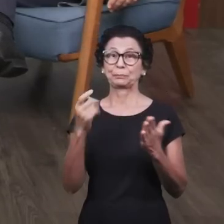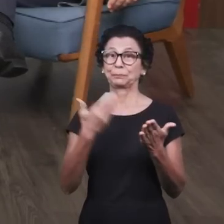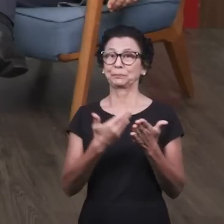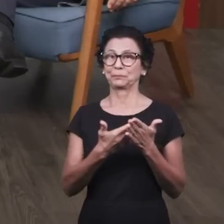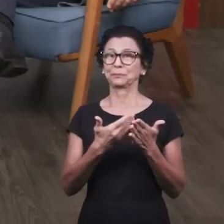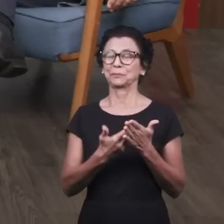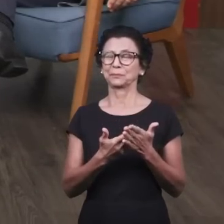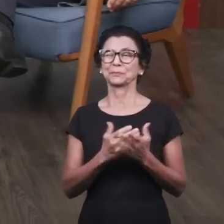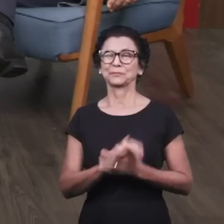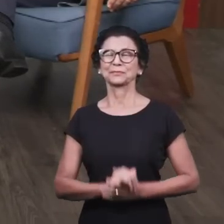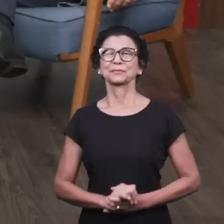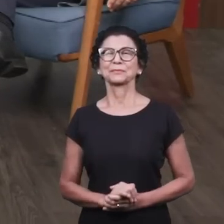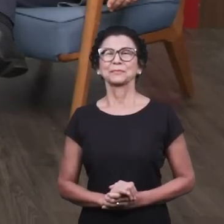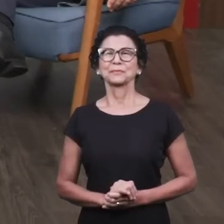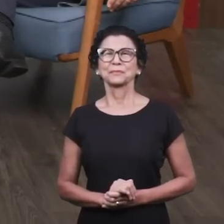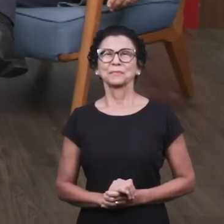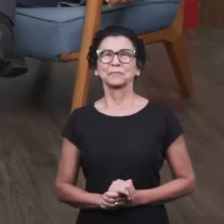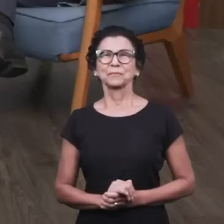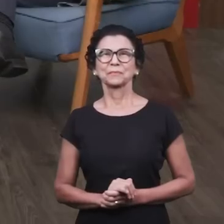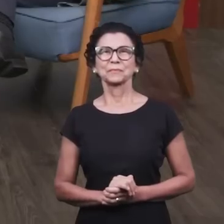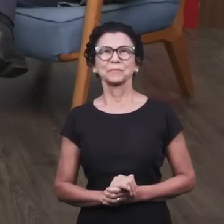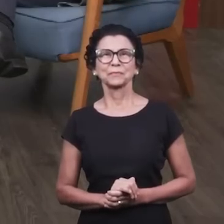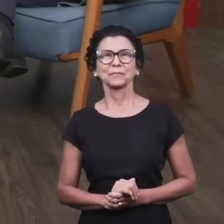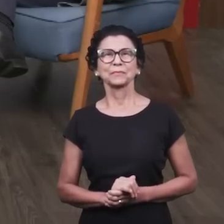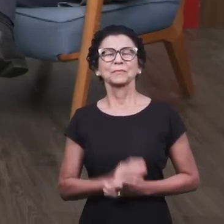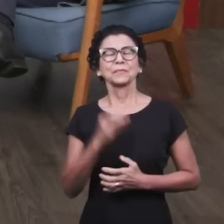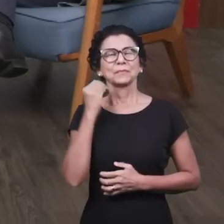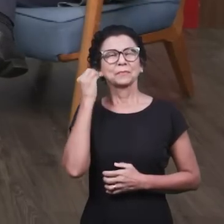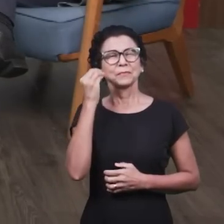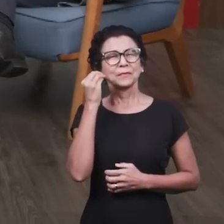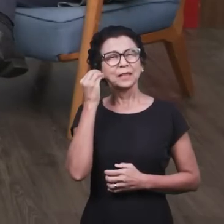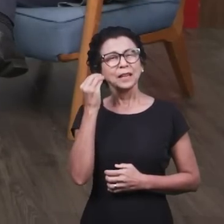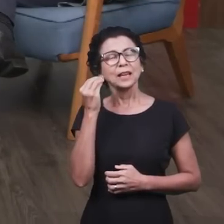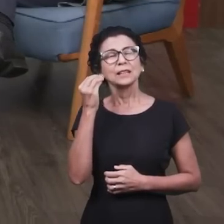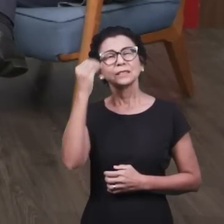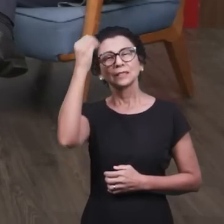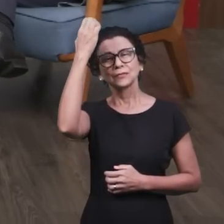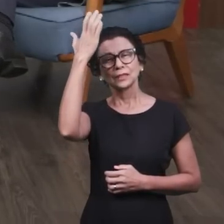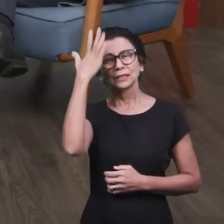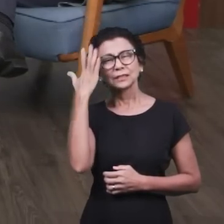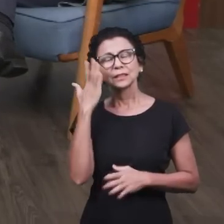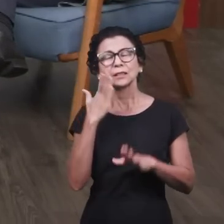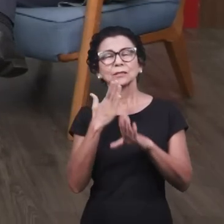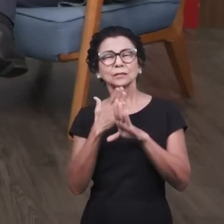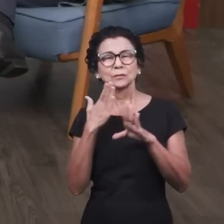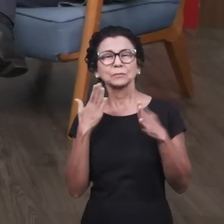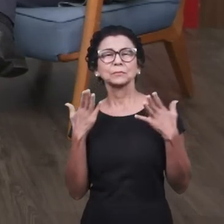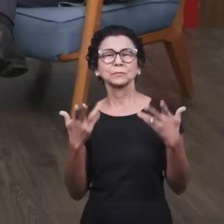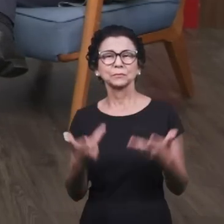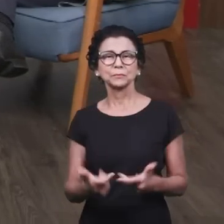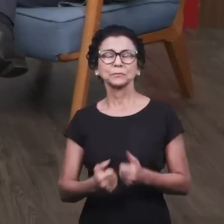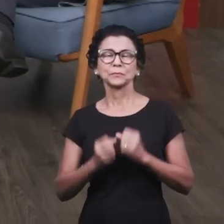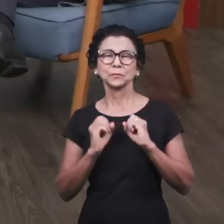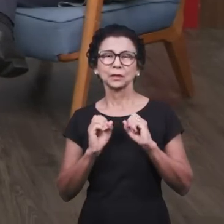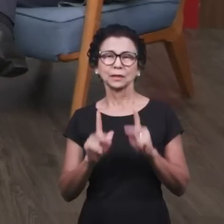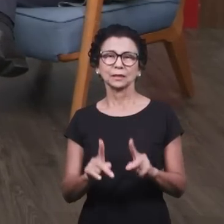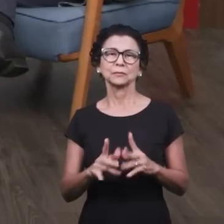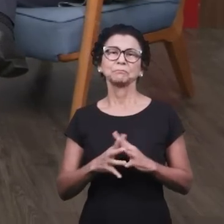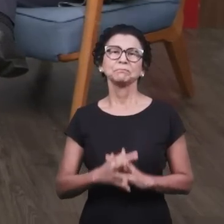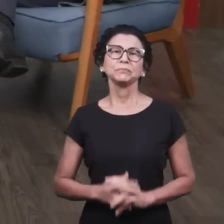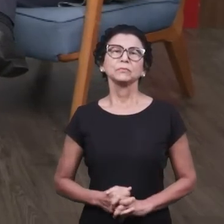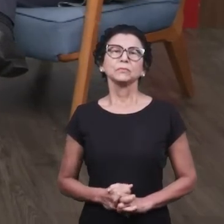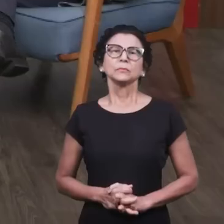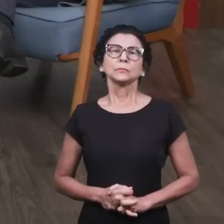pouquinho mais a palavra do Senhor. Nos aprofundarmos, vivermos a experiência da revelação, descobrirmos o mistério, por aí vai, Isso é maravilhoso. Muito